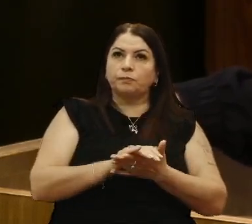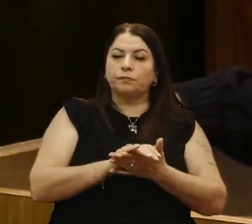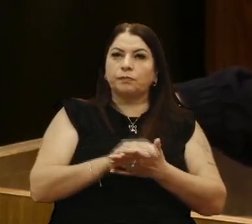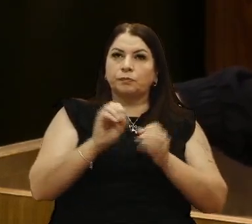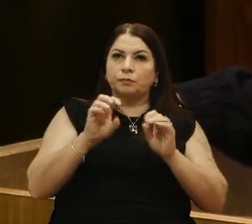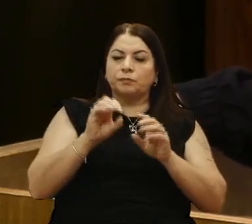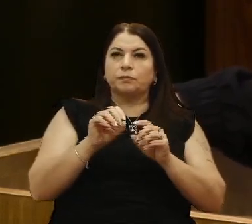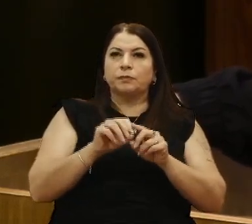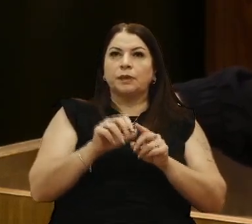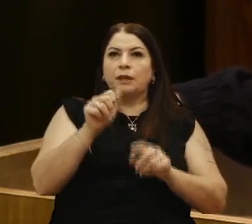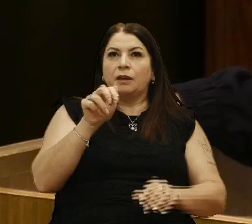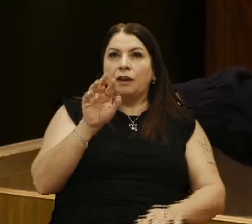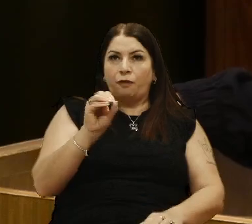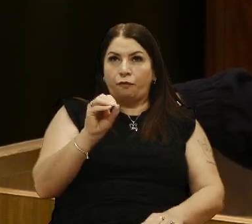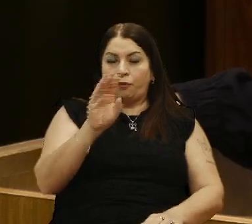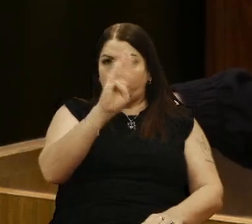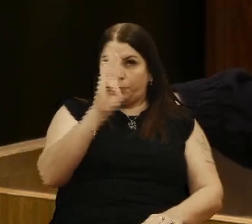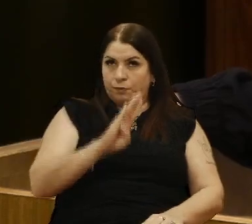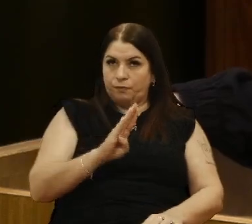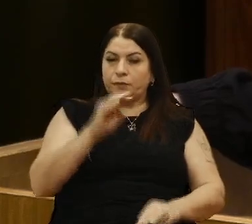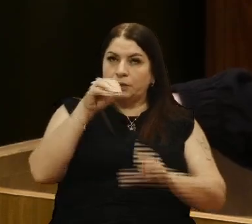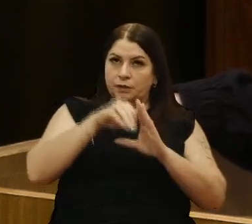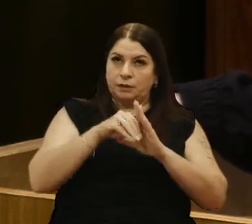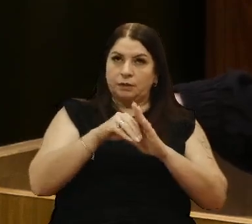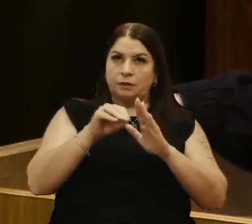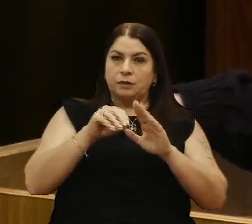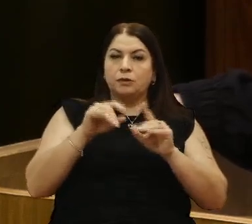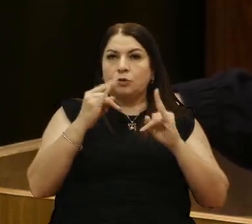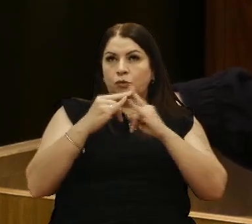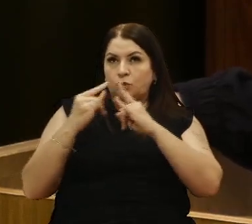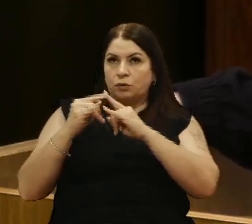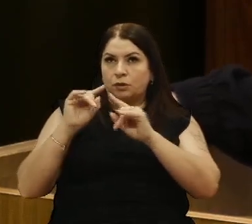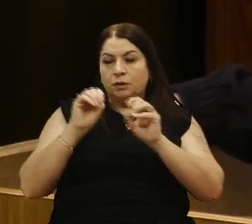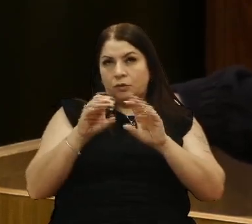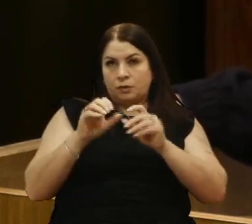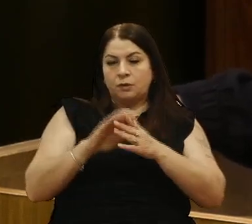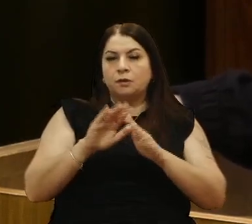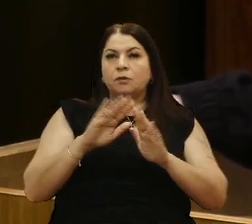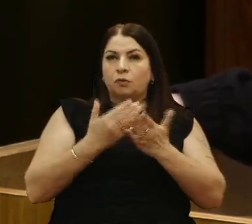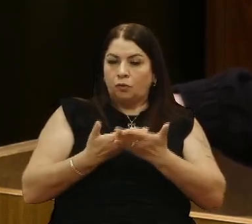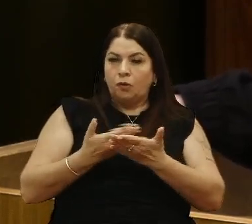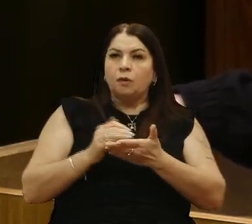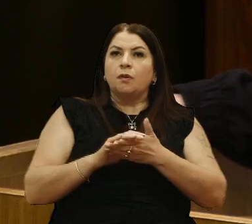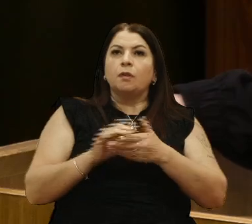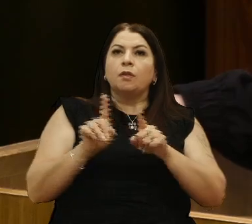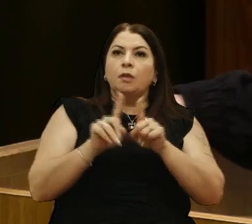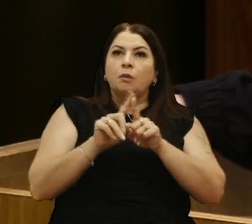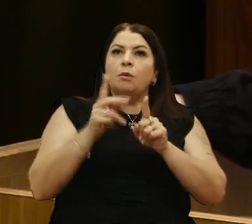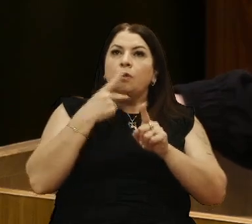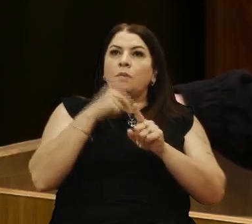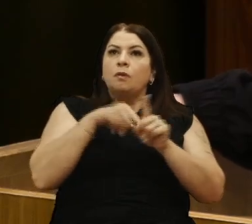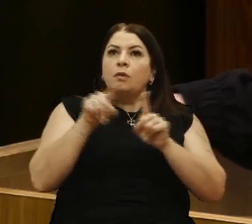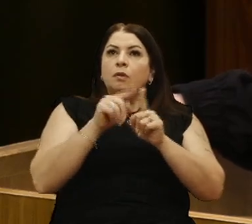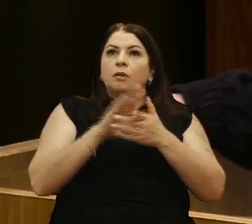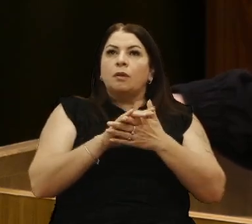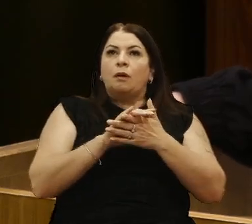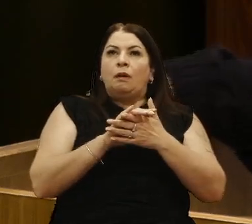ensino afro-brasileiro dentro das nossas instituições de ensino, mas para falar de